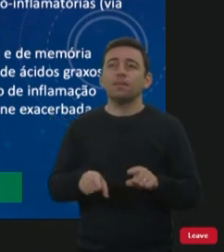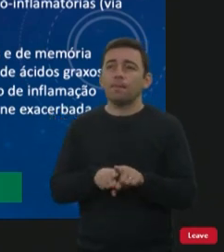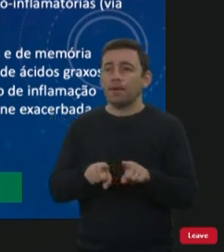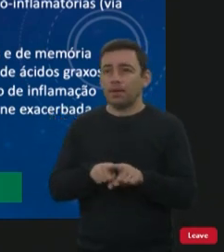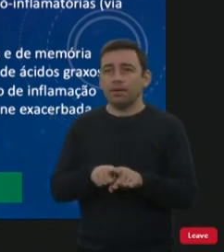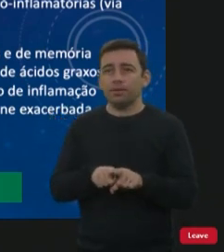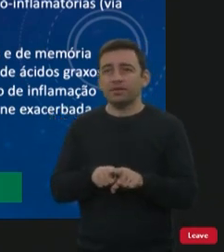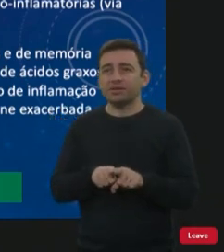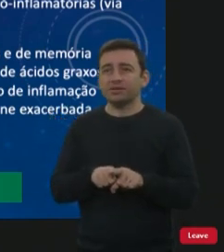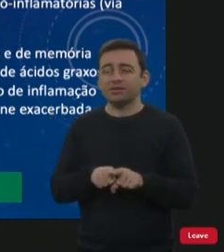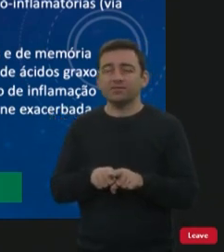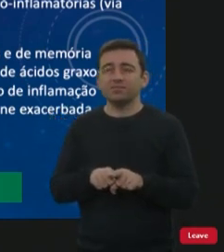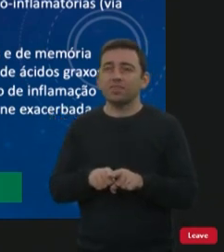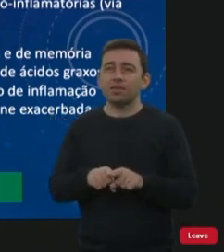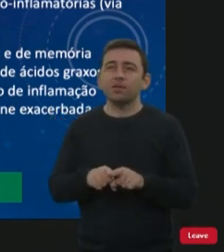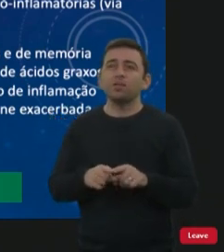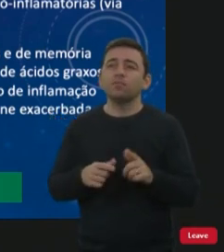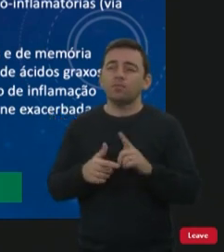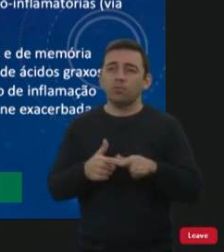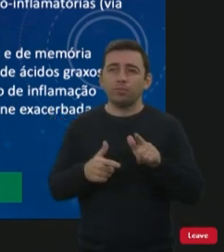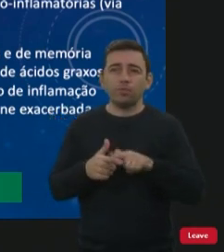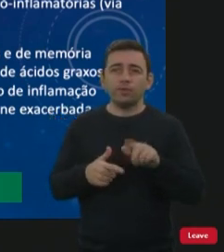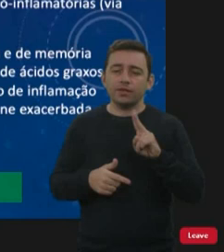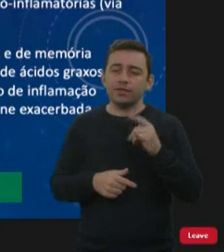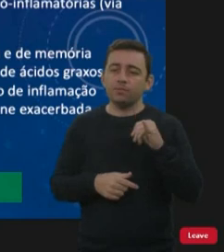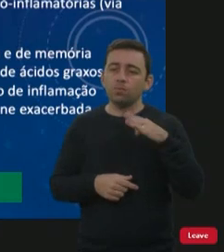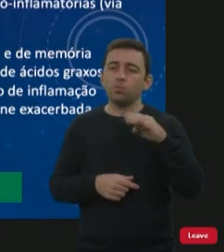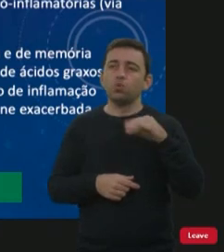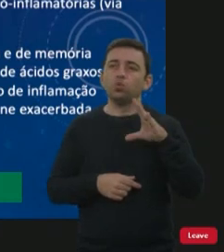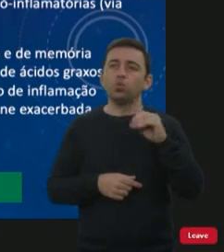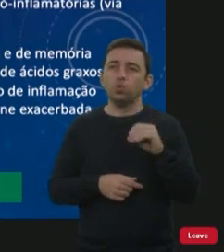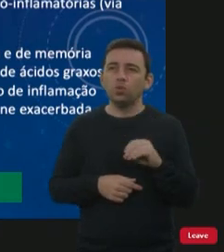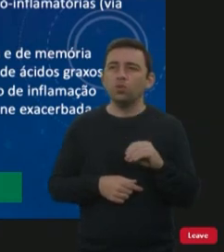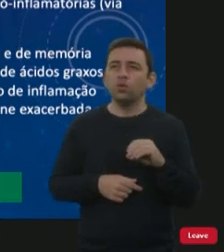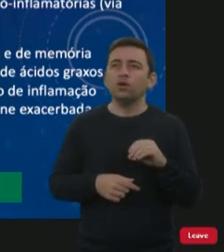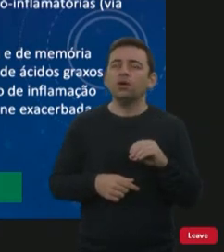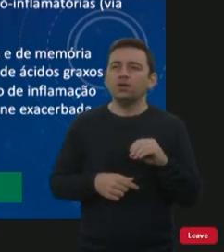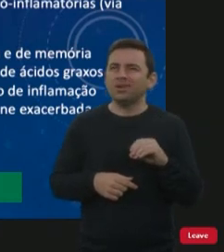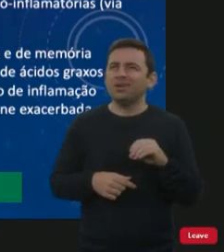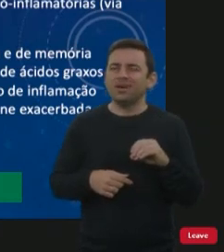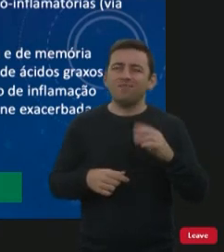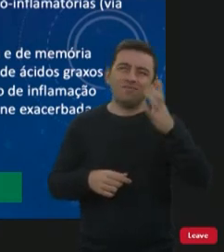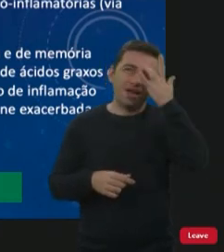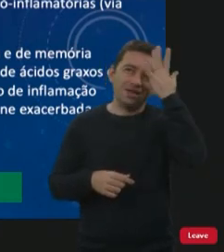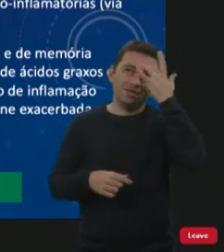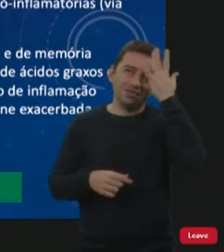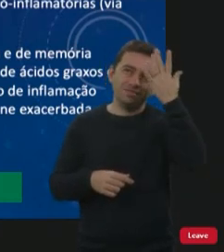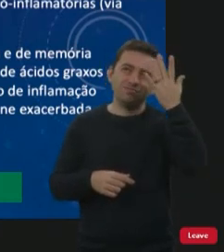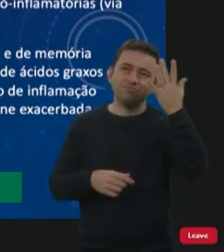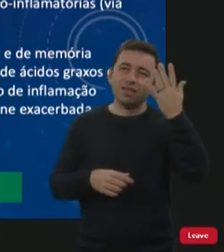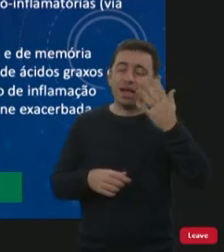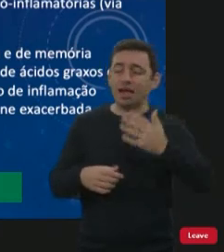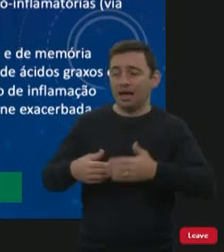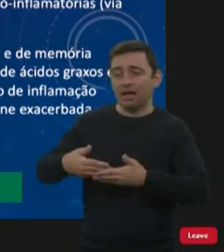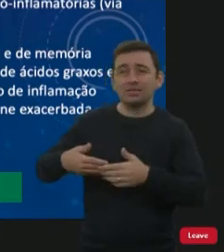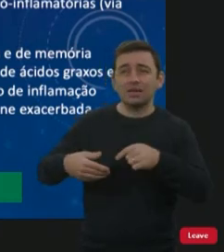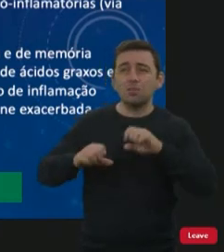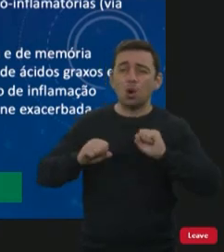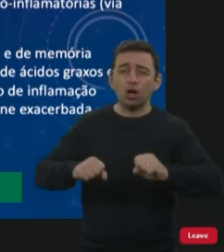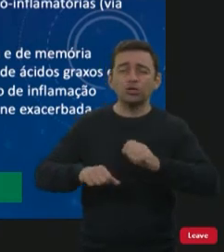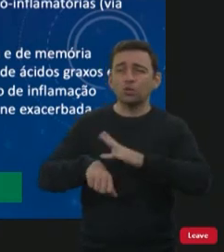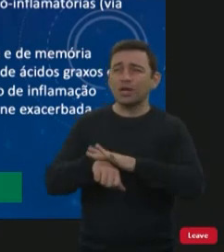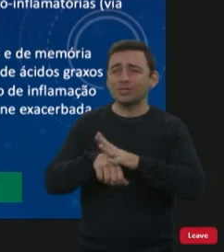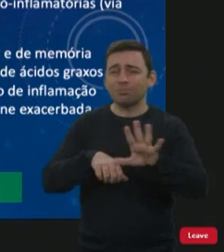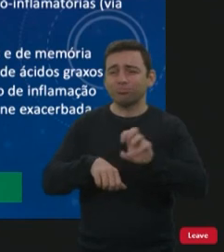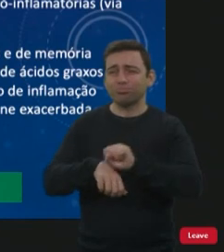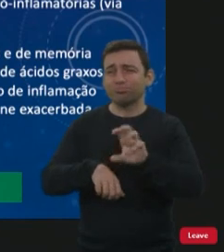uma imunodeficiência, então, quando eu tenho uma deficiência, eu facilito a criança ter uma infecção e aí aumento o